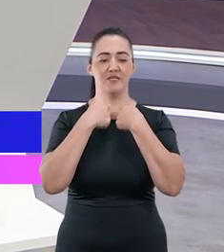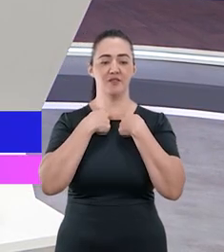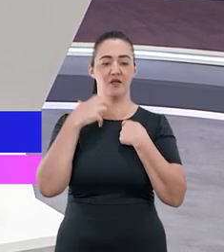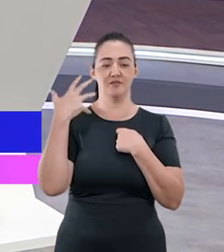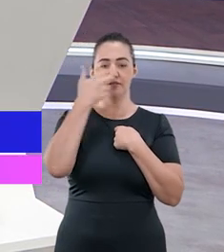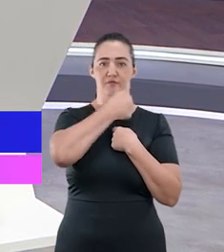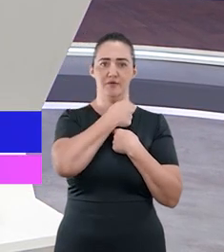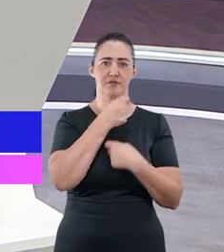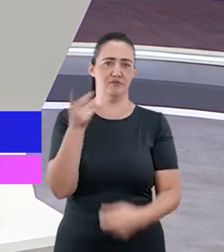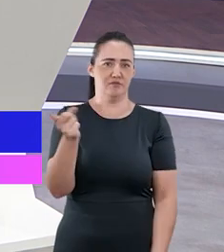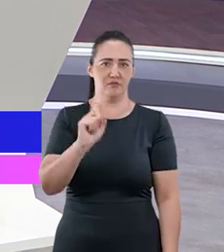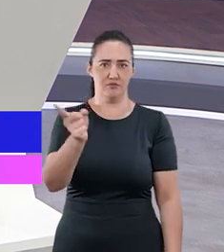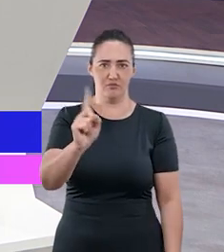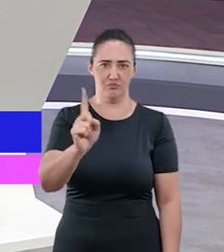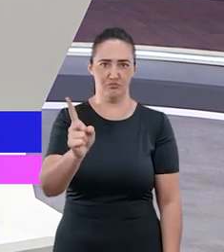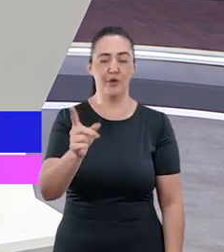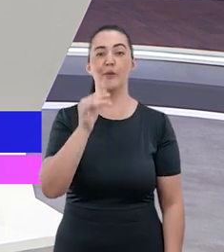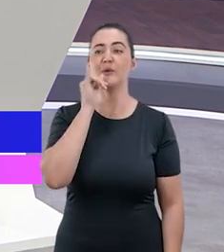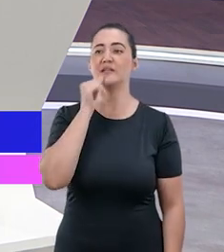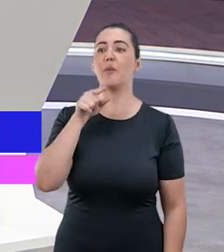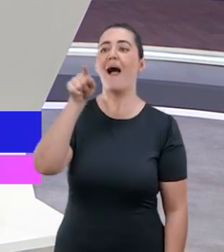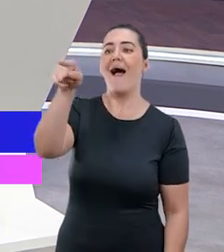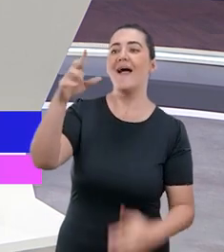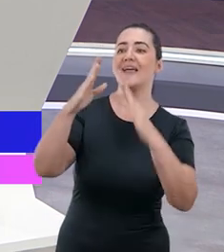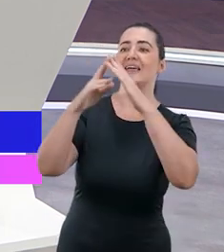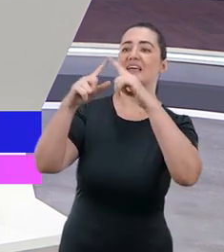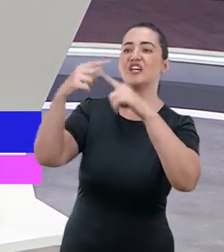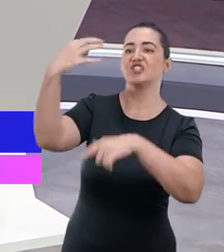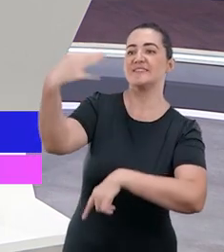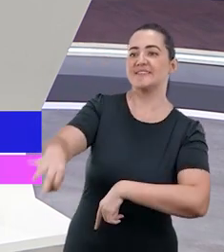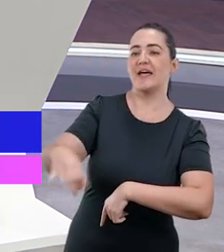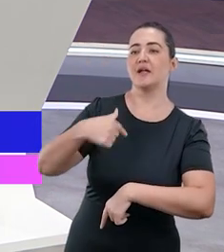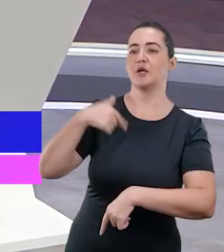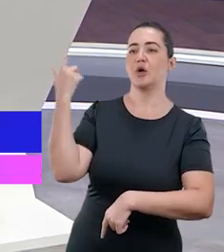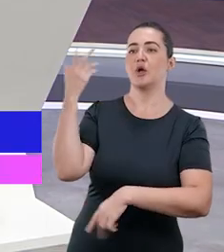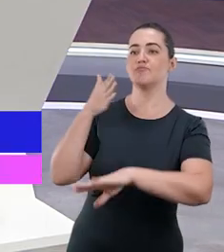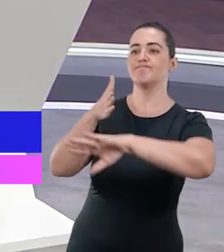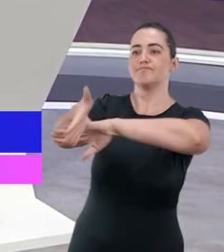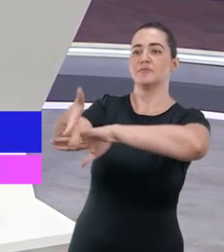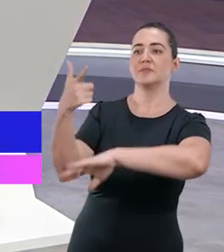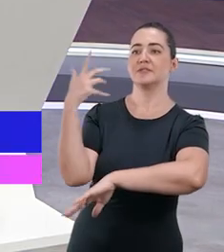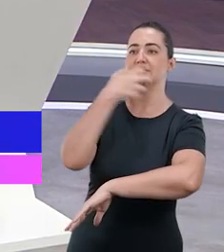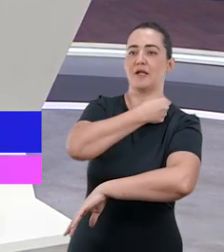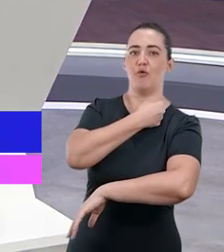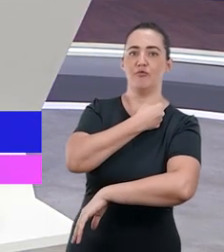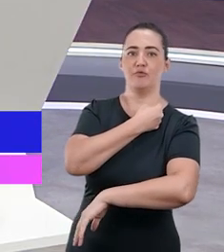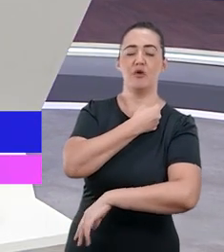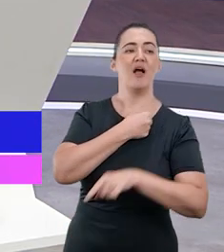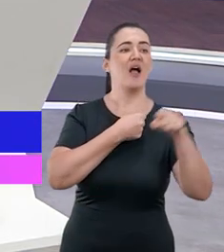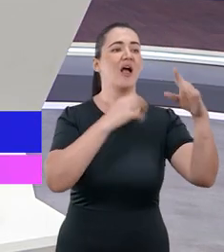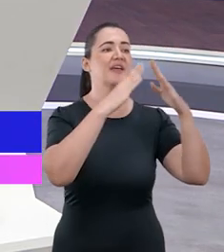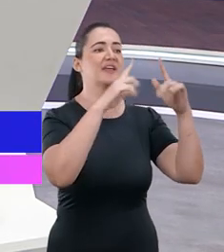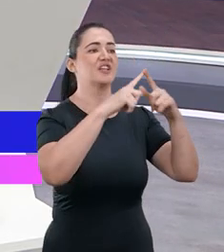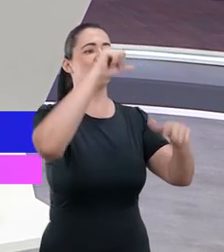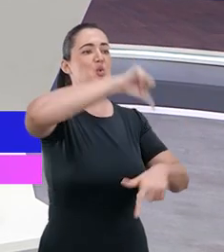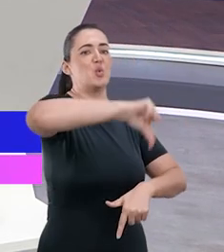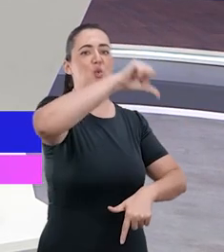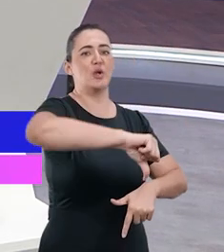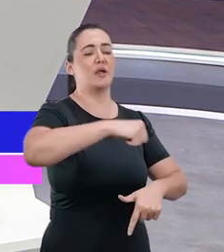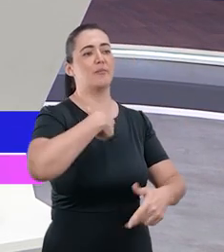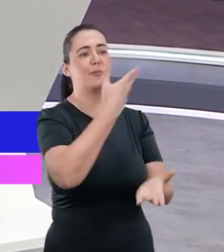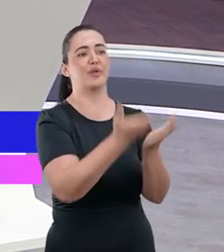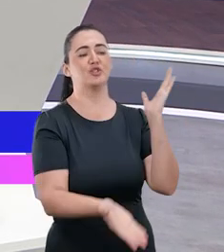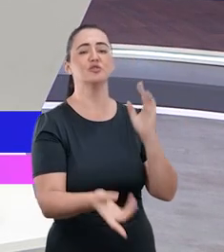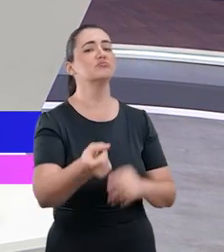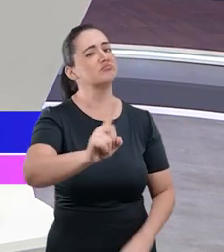Não é porque você pertence à igreja X, à igreja Y ou à igreja Z que você vai estar salvo. Não é membresia que salva. Não